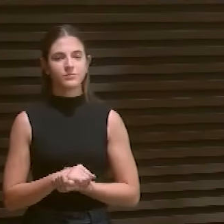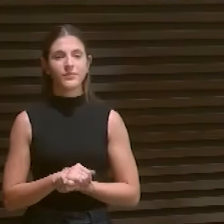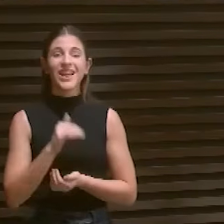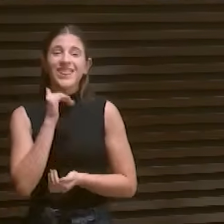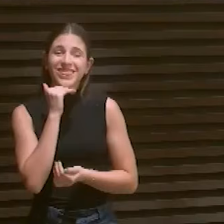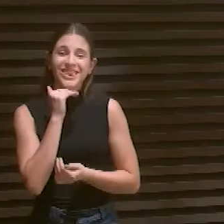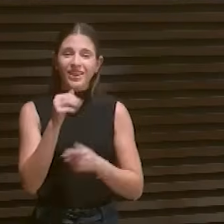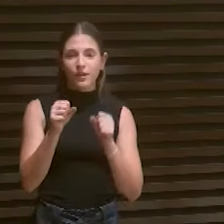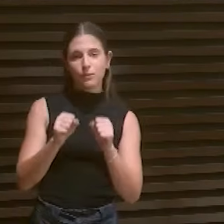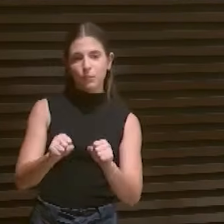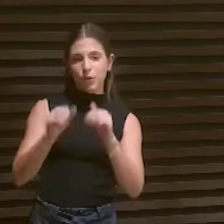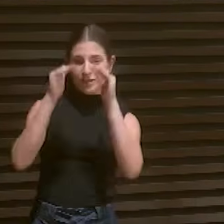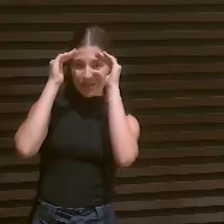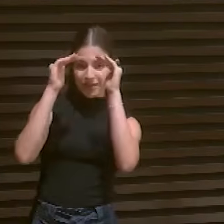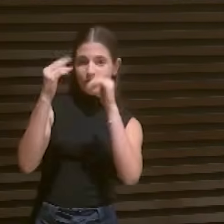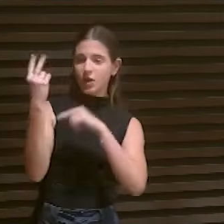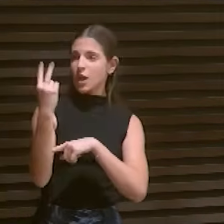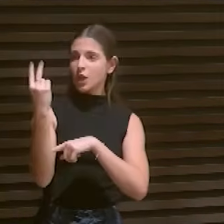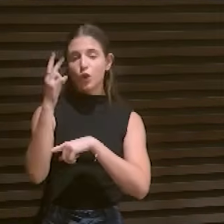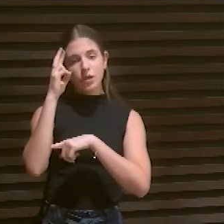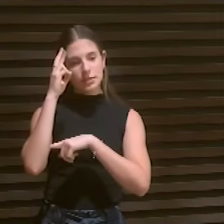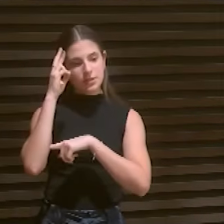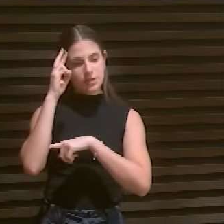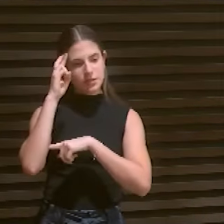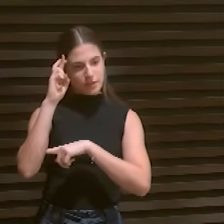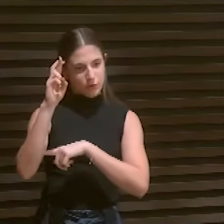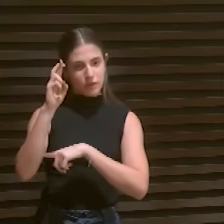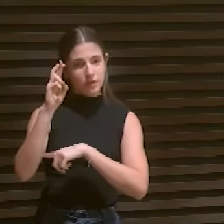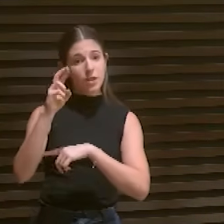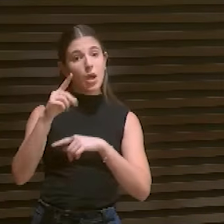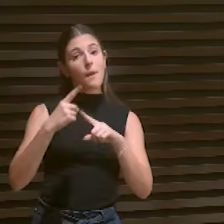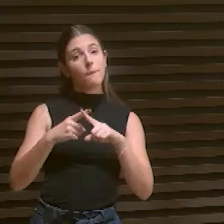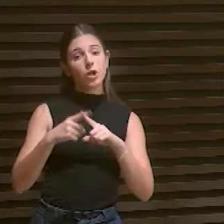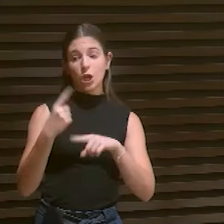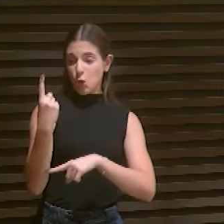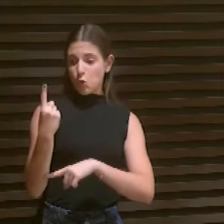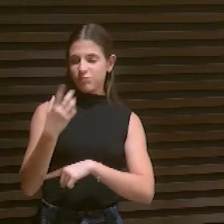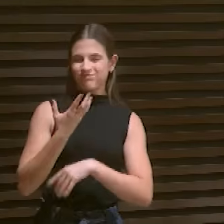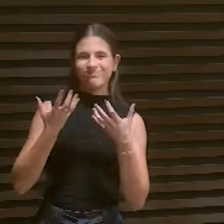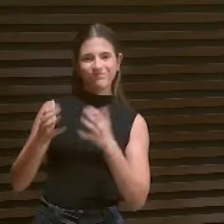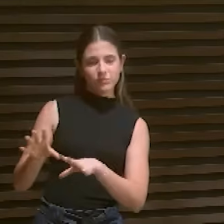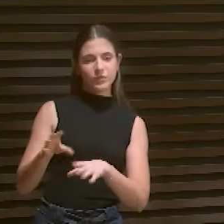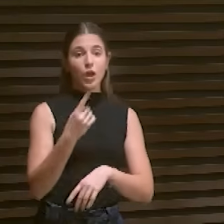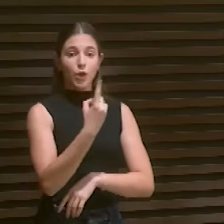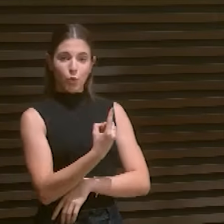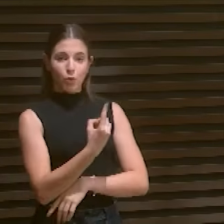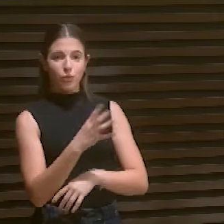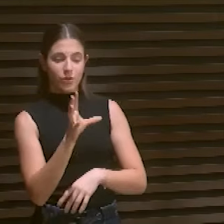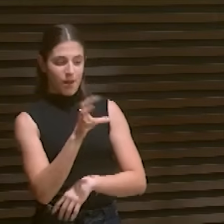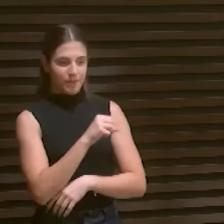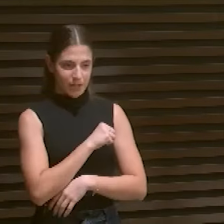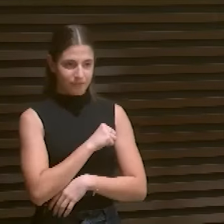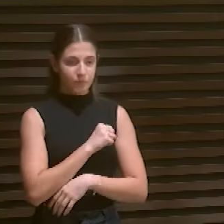Ninguém pode servir a dois senhores, pois odiará um e amará o outro, ou se dedicará